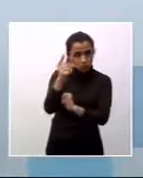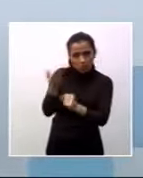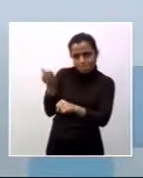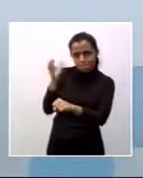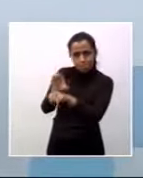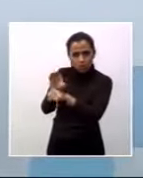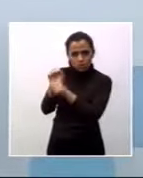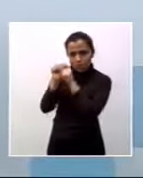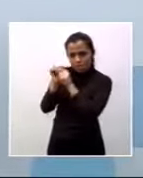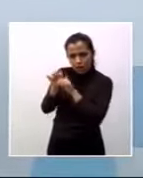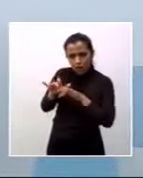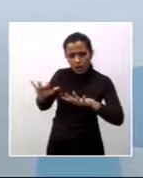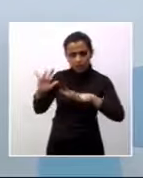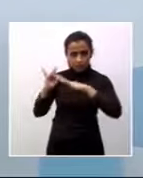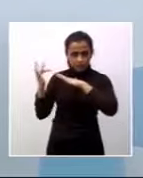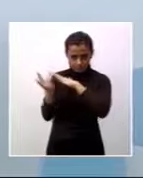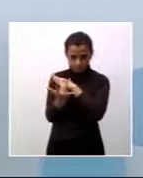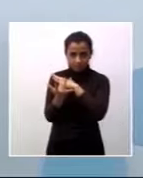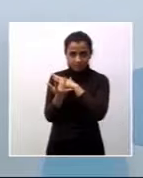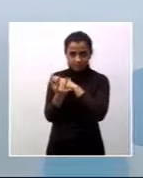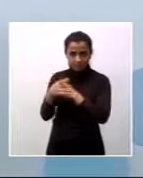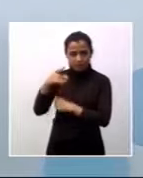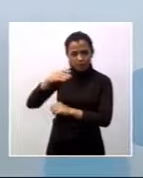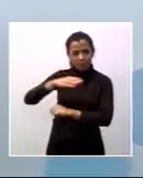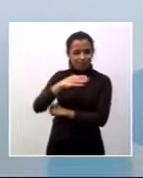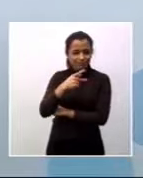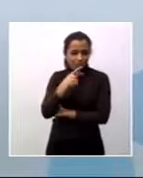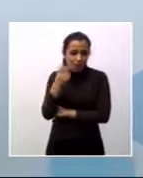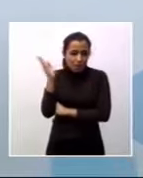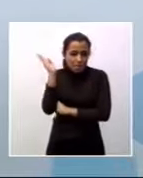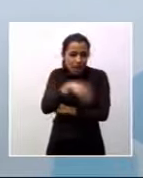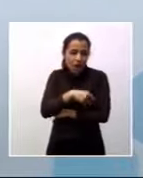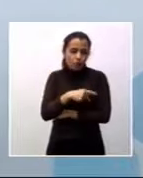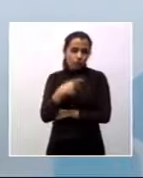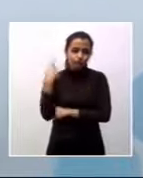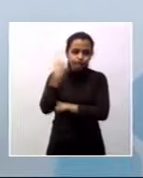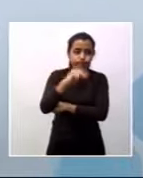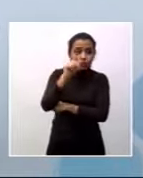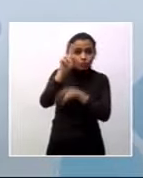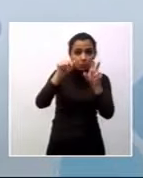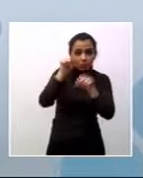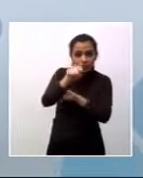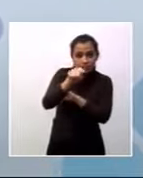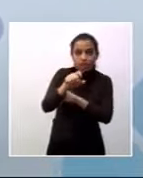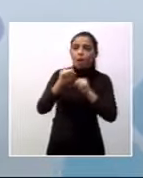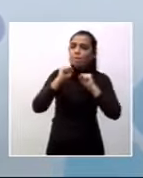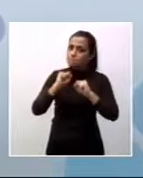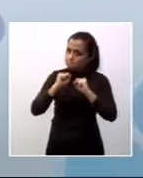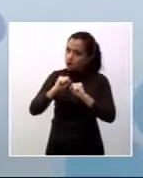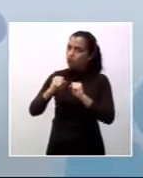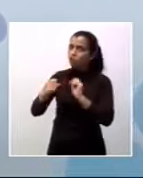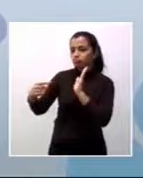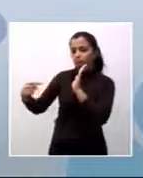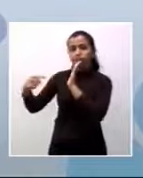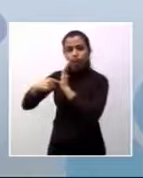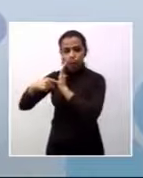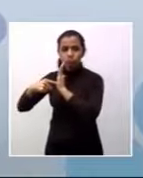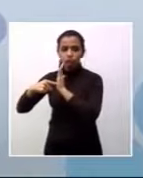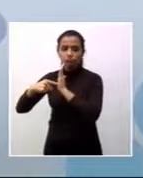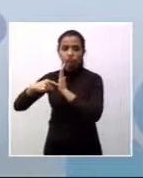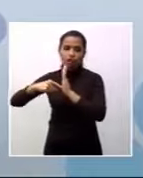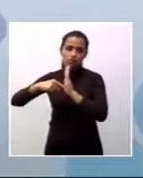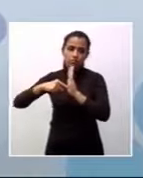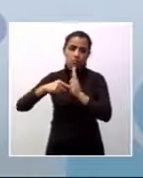instagram twitter falando mal de você isso também pode isso é um crime na verdade você pode ir lá e